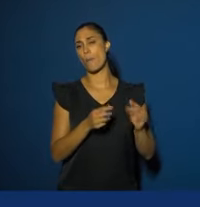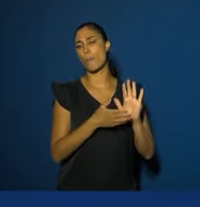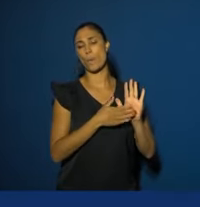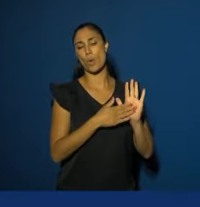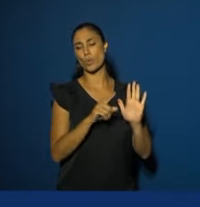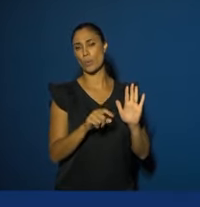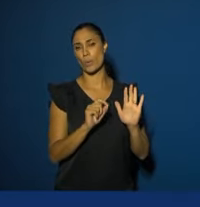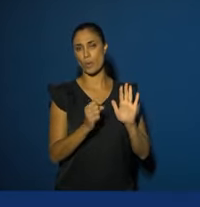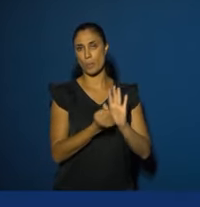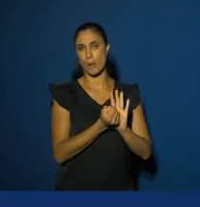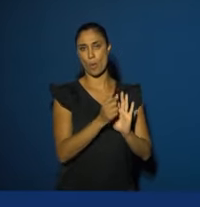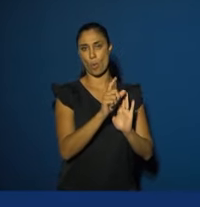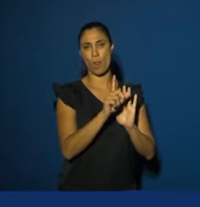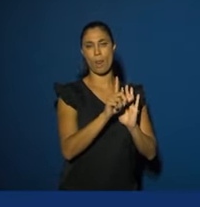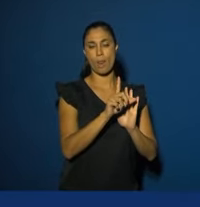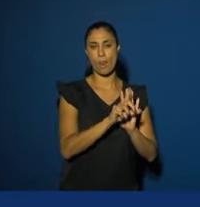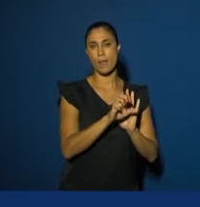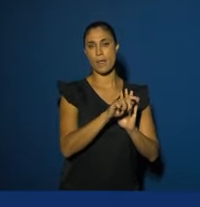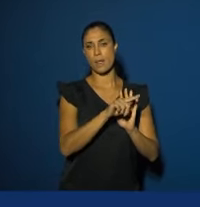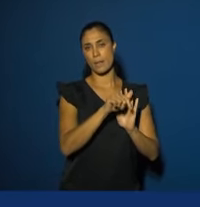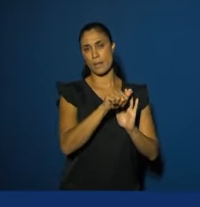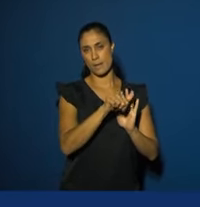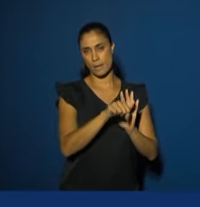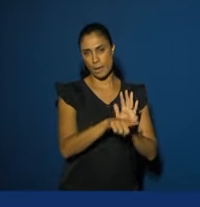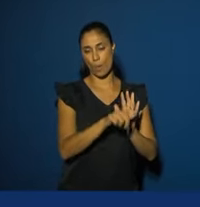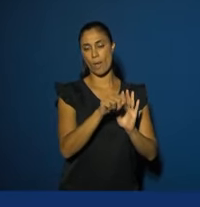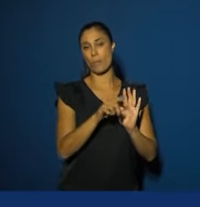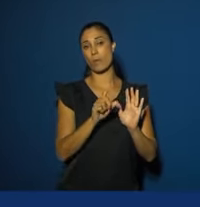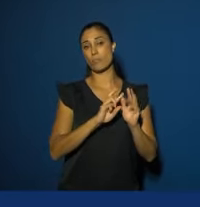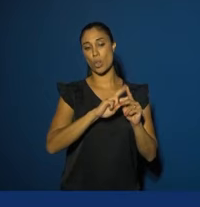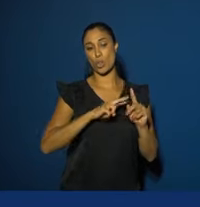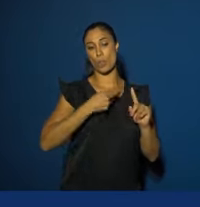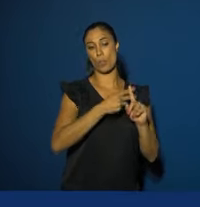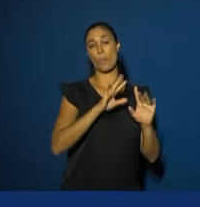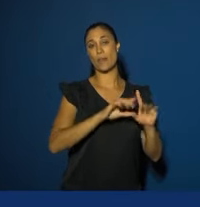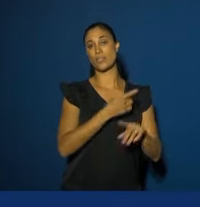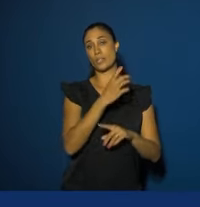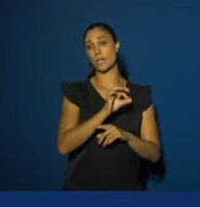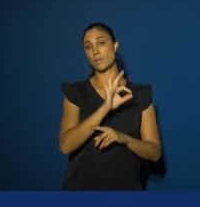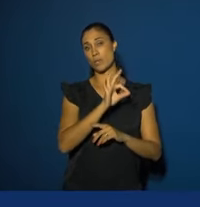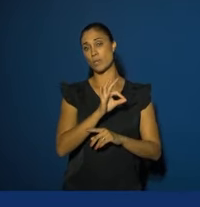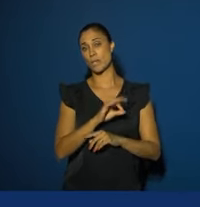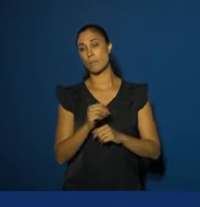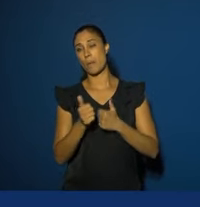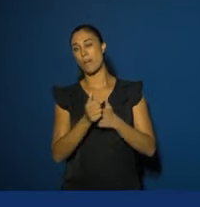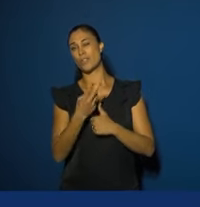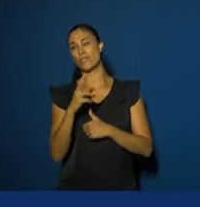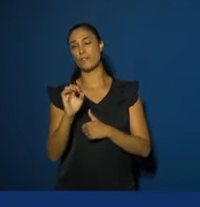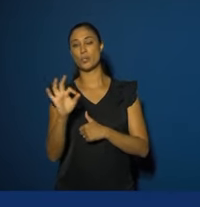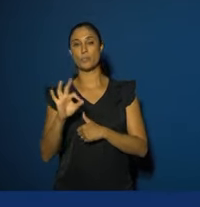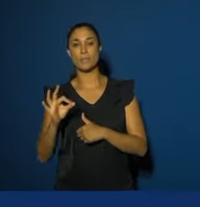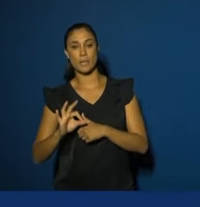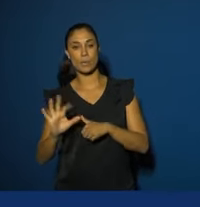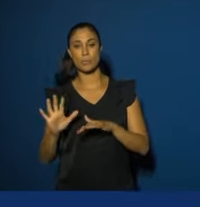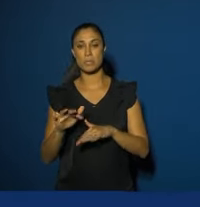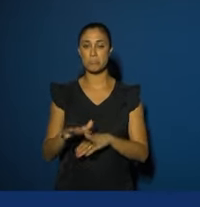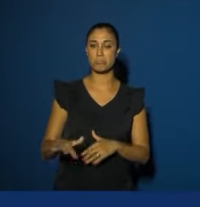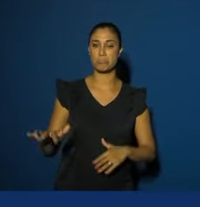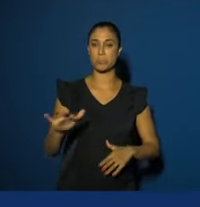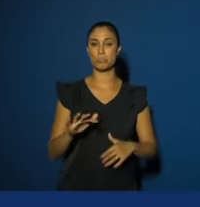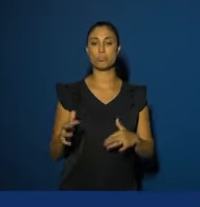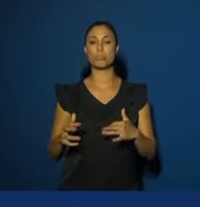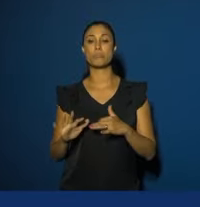Marco legal já praticamente dobrou mas ele ainda é muito pequeno né saiu de 10% para perto de 20% do setor como um